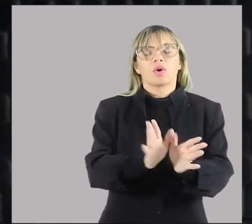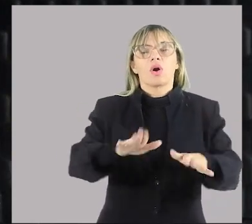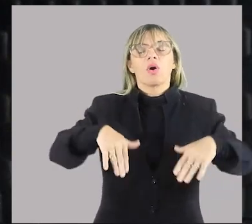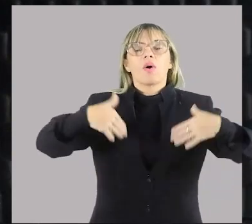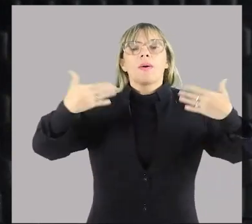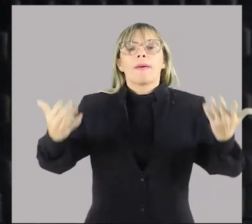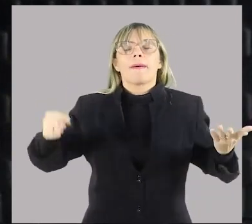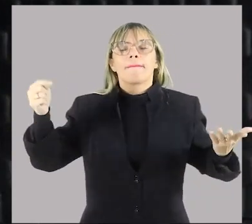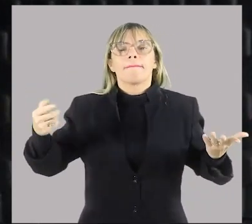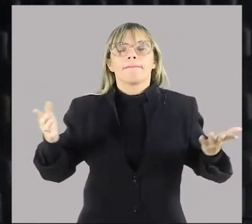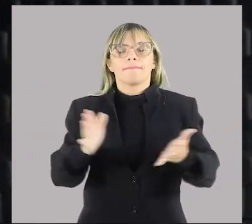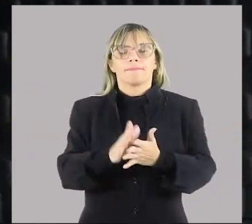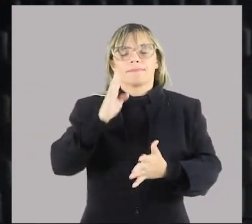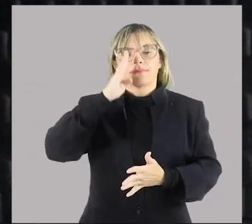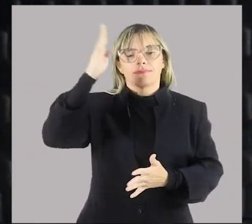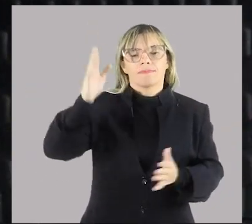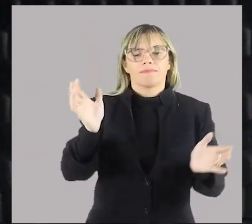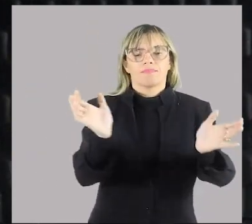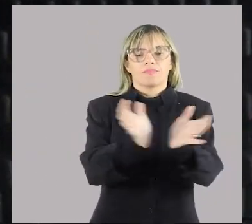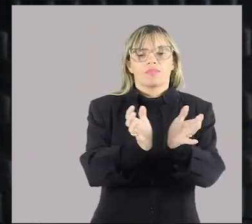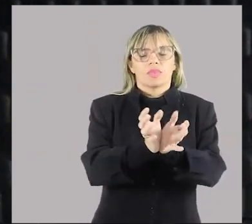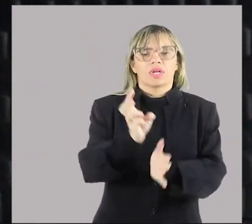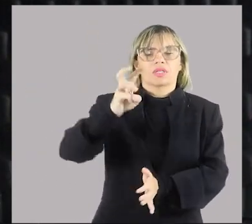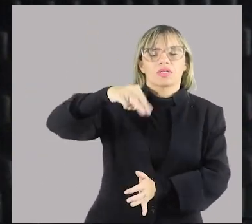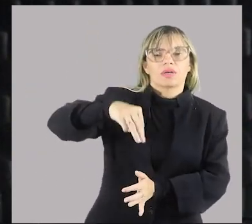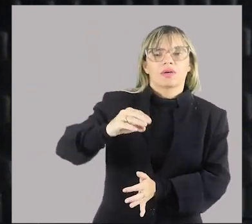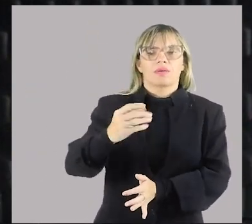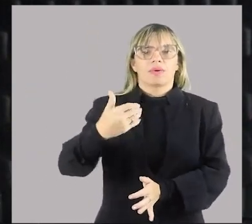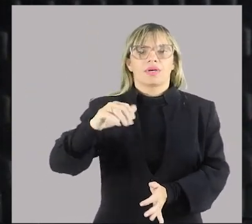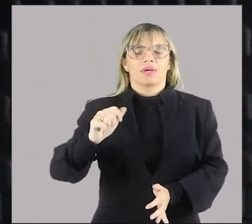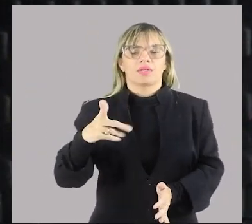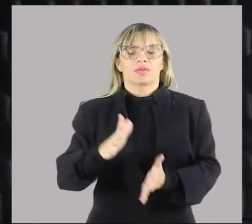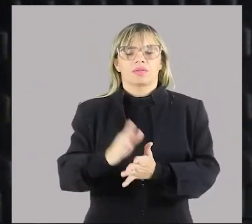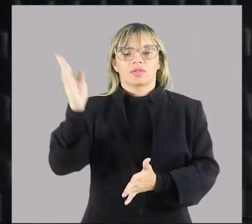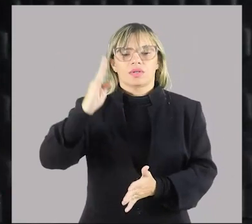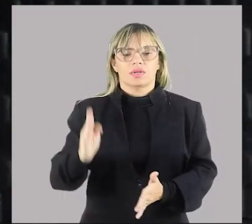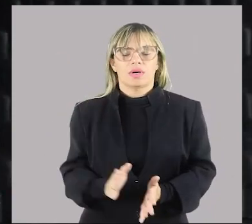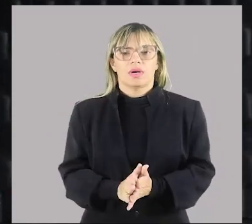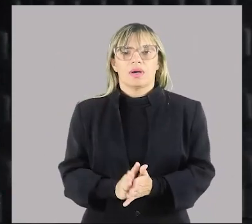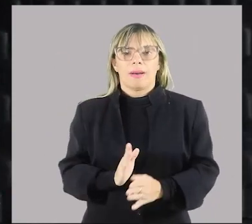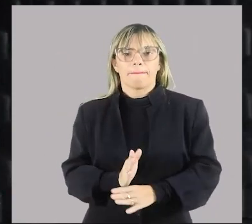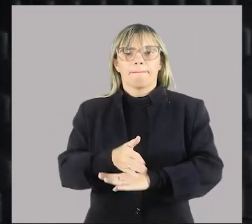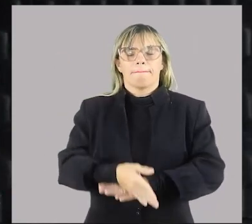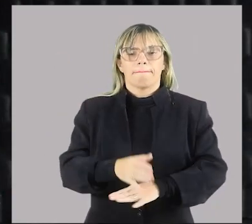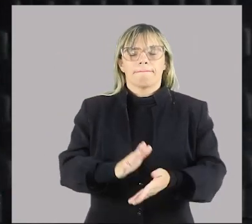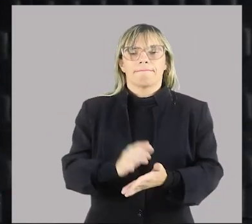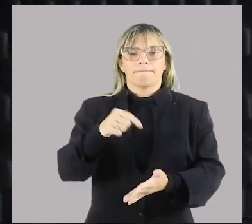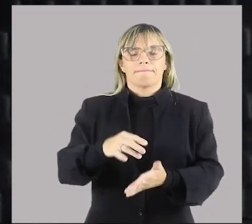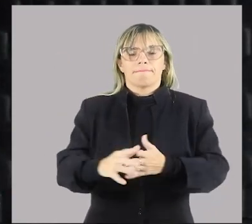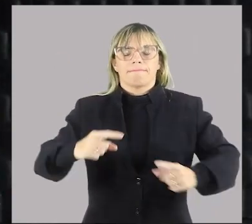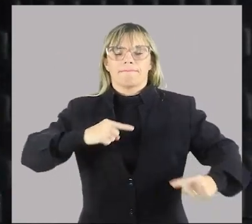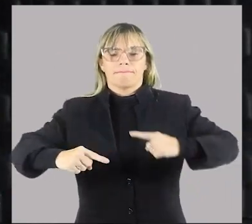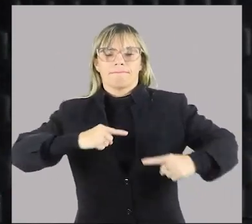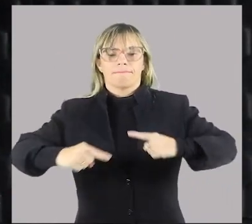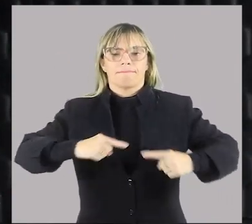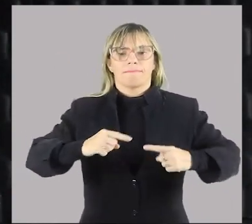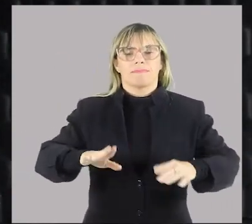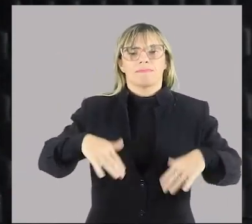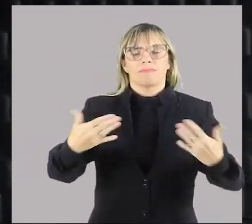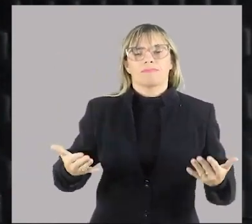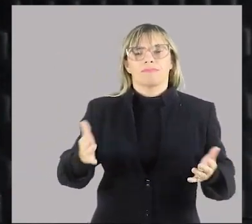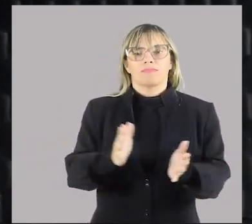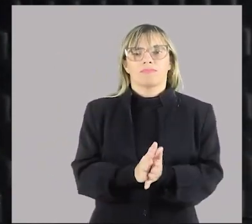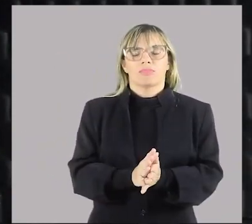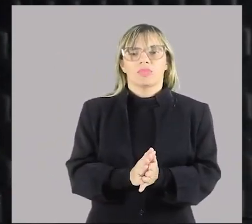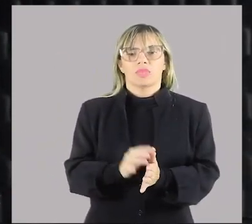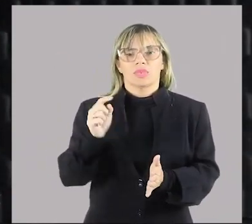foi a principal demanda da classe média nesse momento no Brasil? Participação política. E o Estado oligárquico,